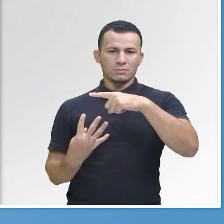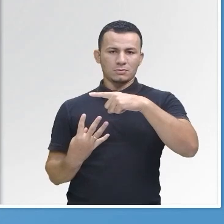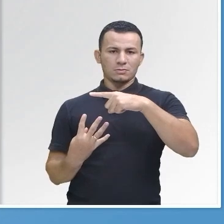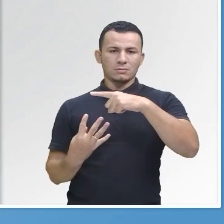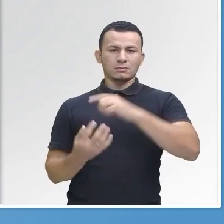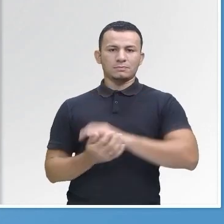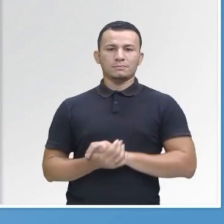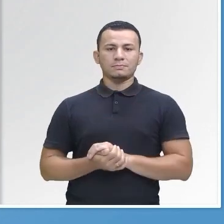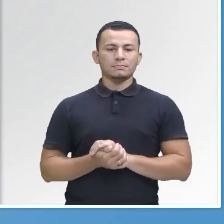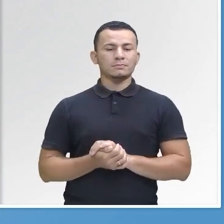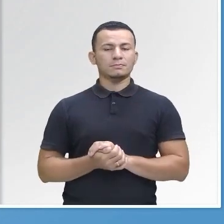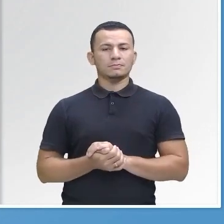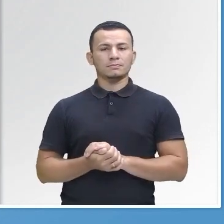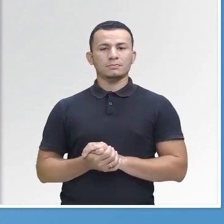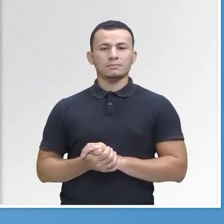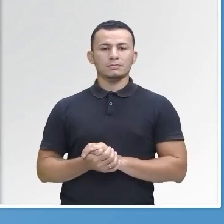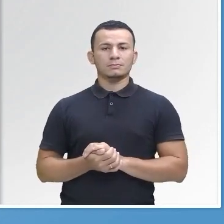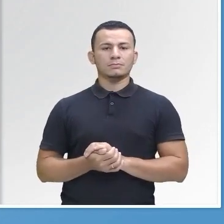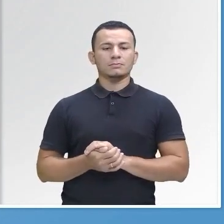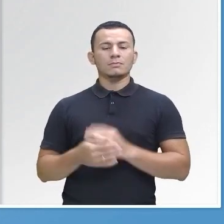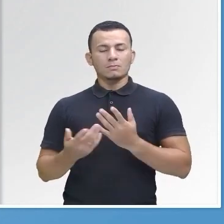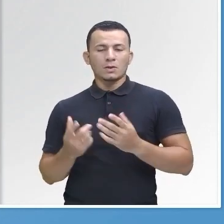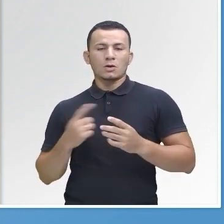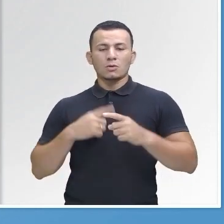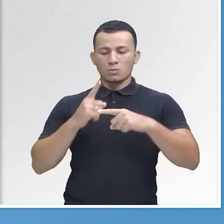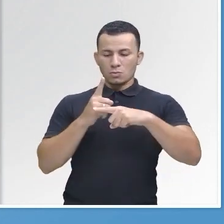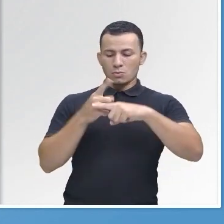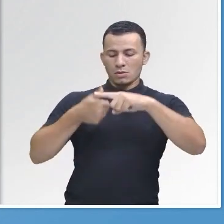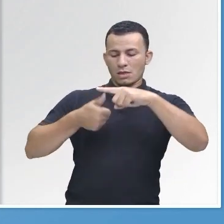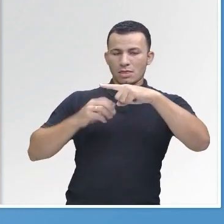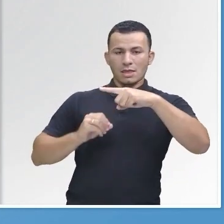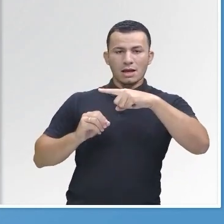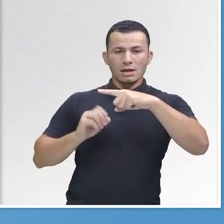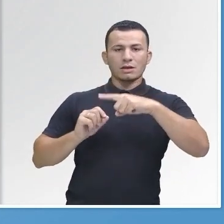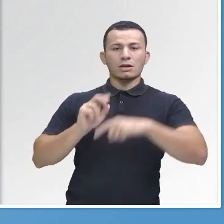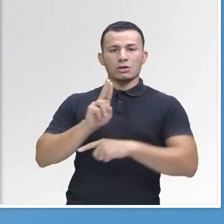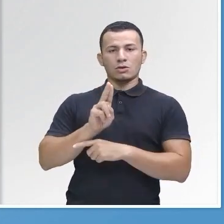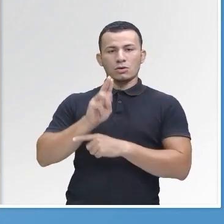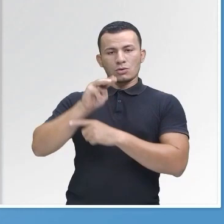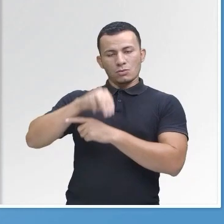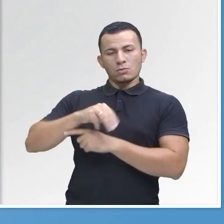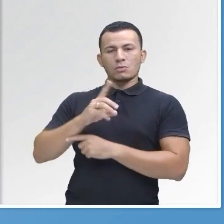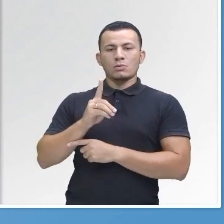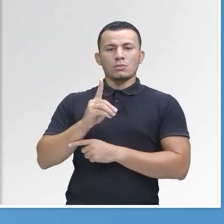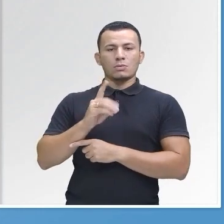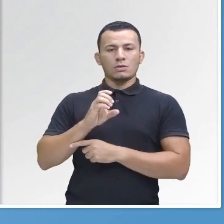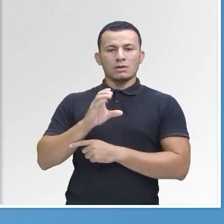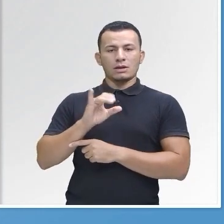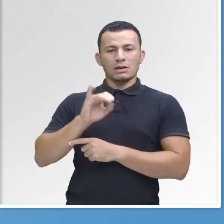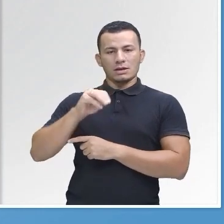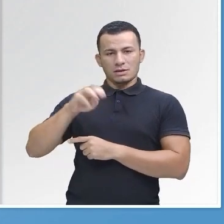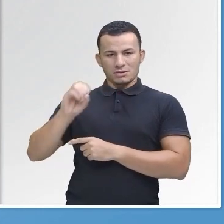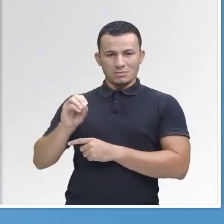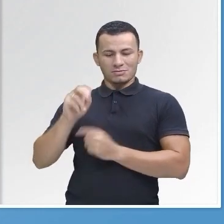olha aí, décimo. Muito bem. De olho nessa parte, tá